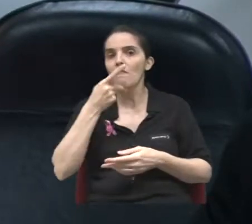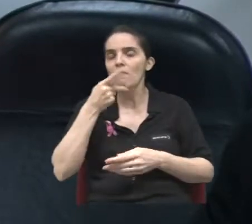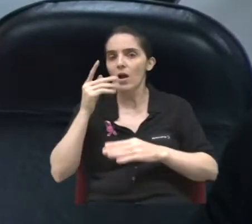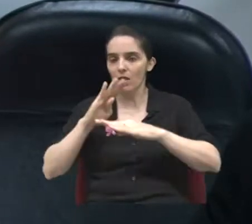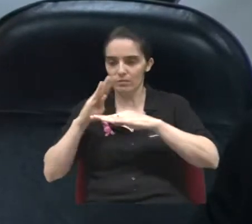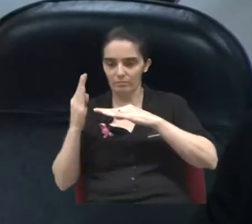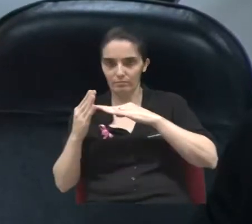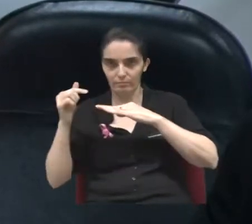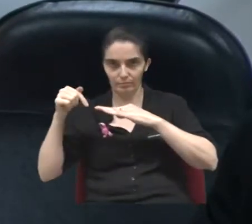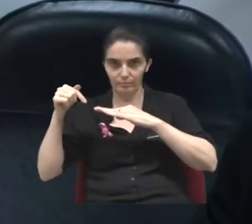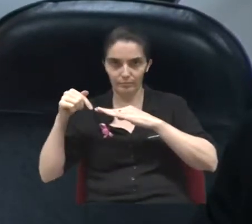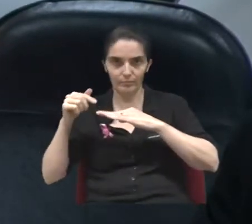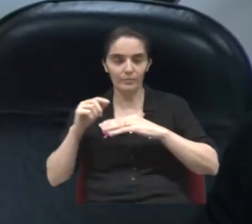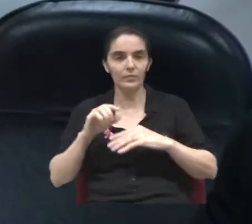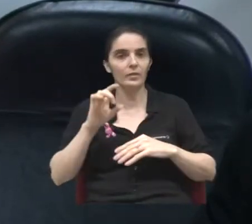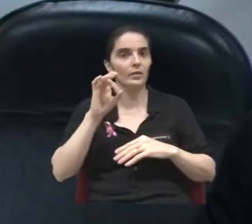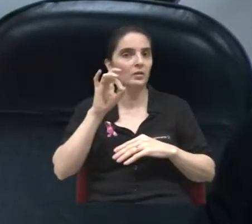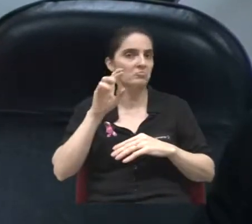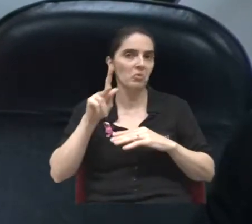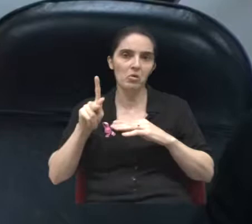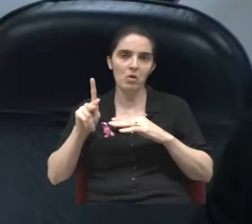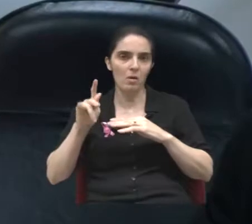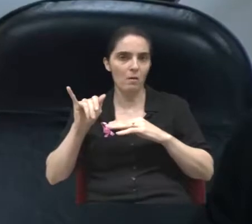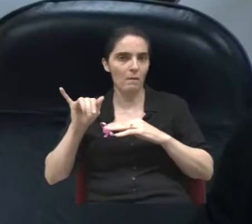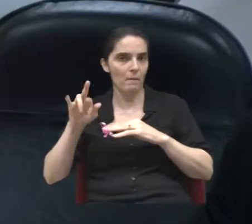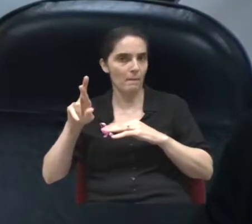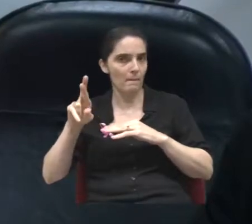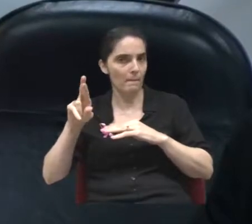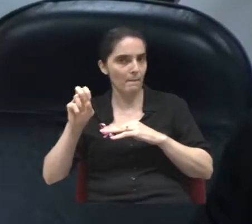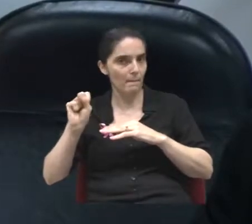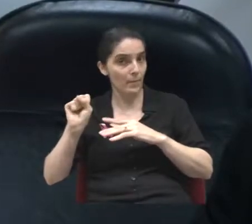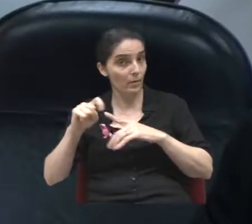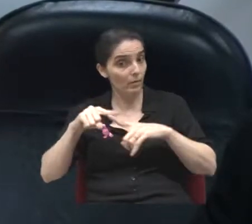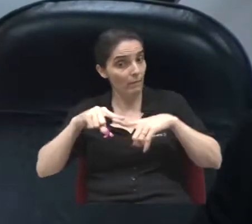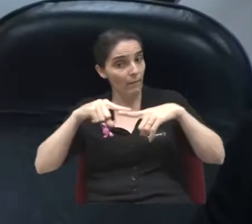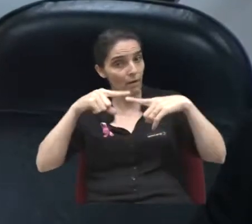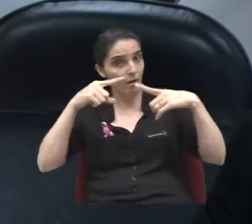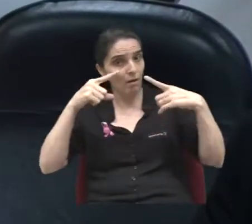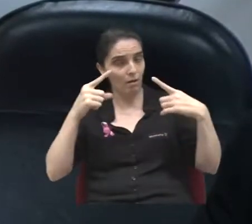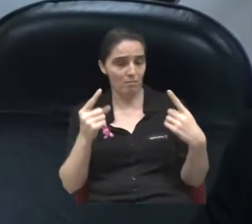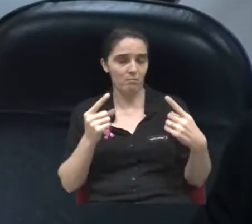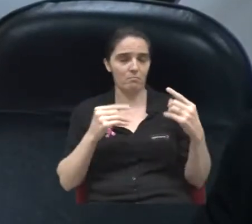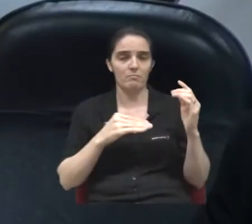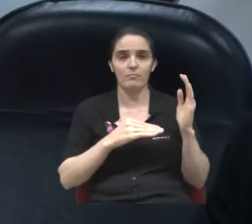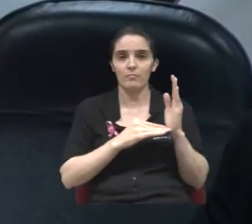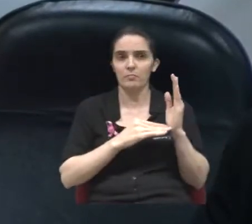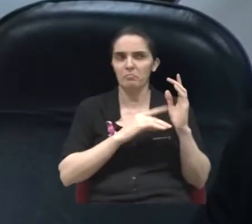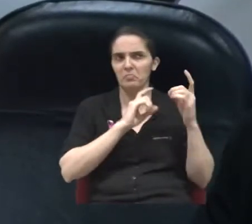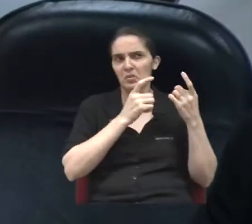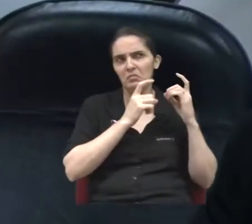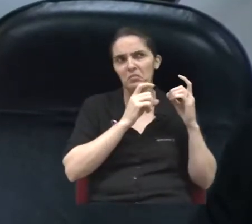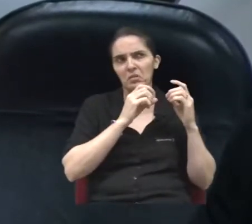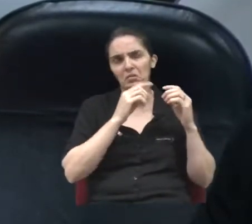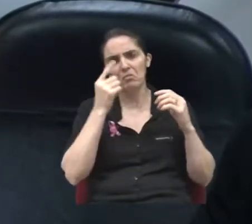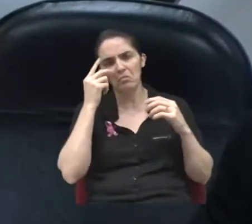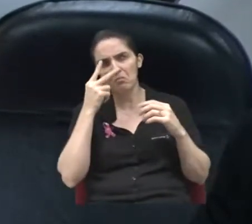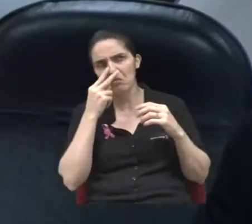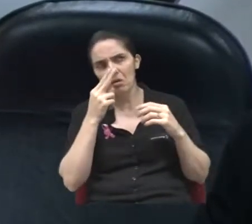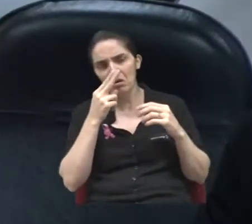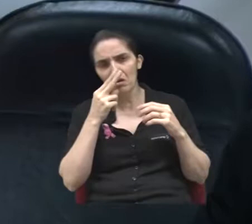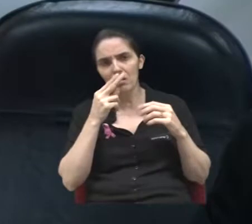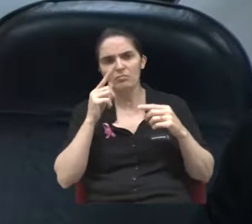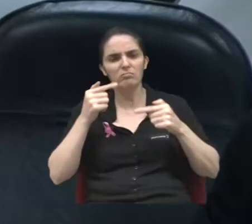não é só o bairro dos Pires. Mas, na última sessão, ou na penúltima, esse assunto já foi discutido